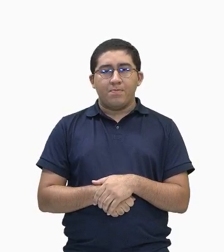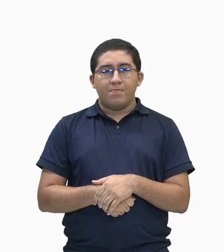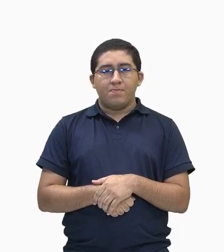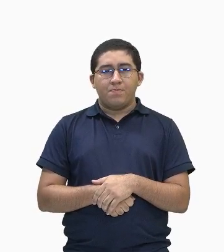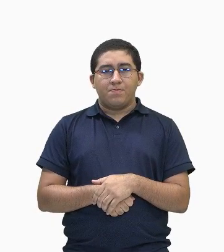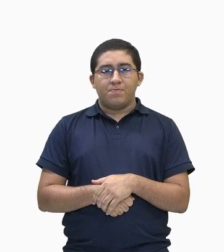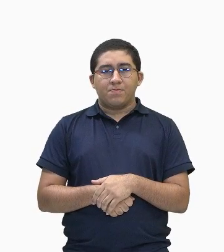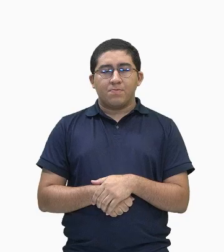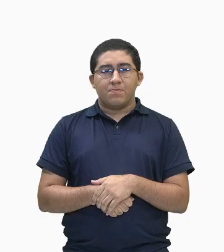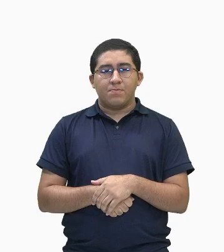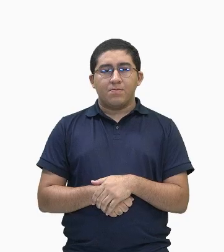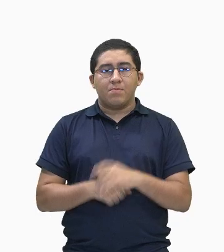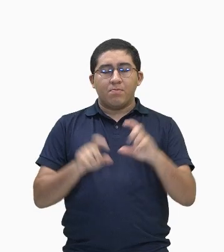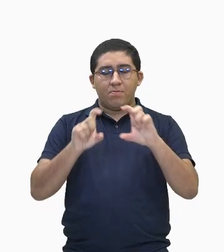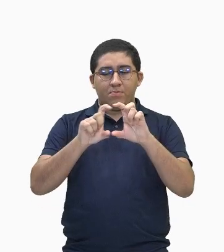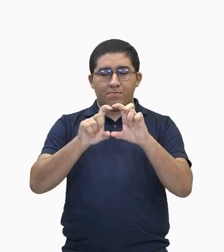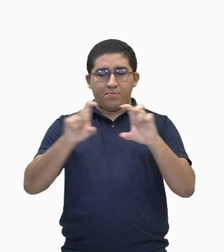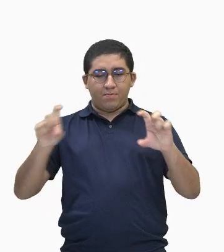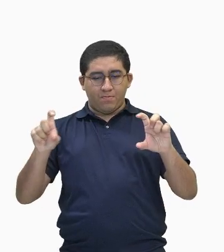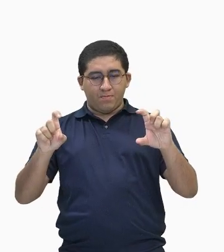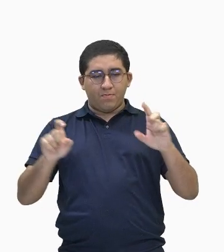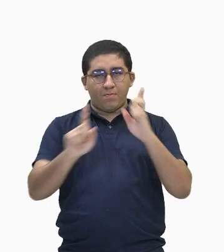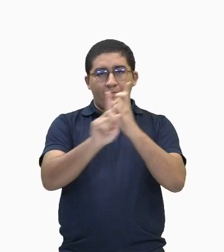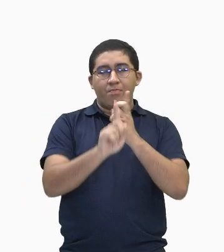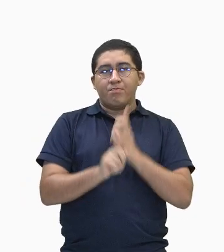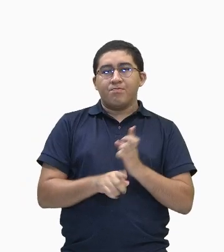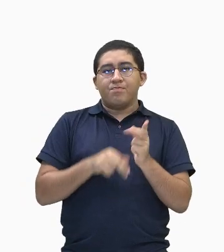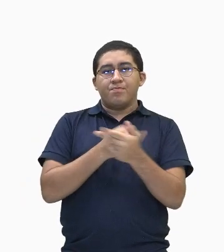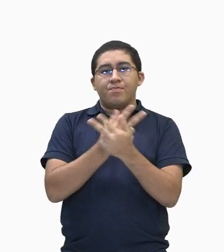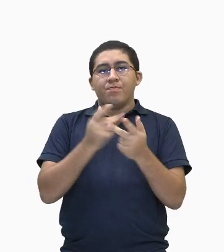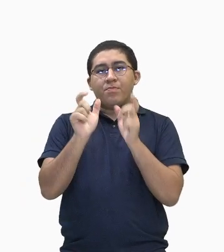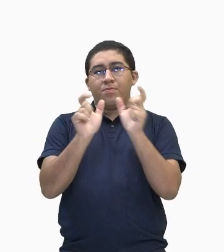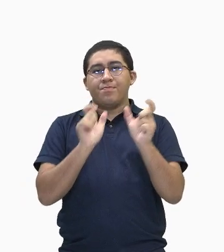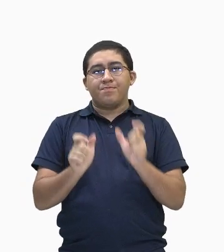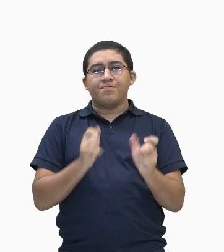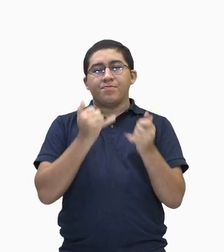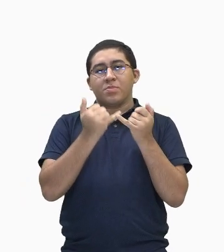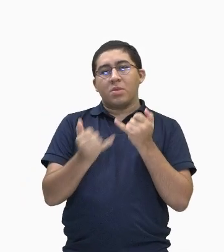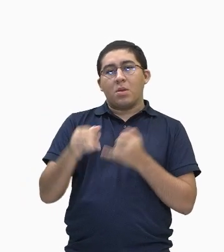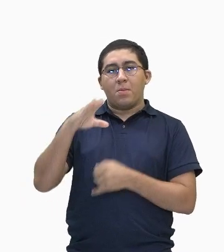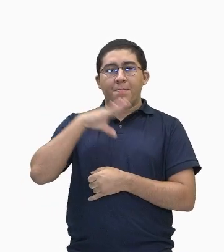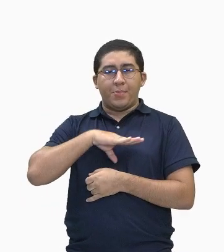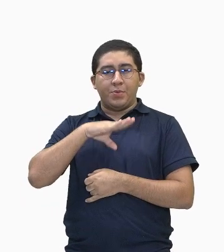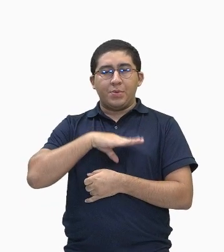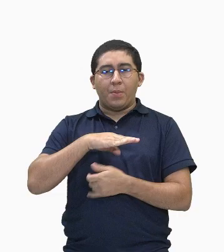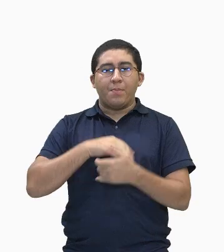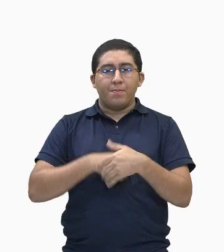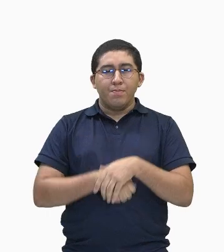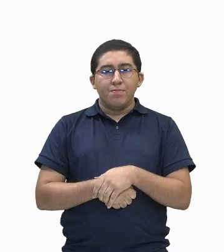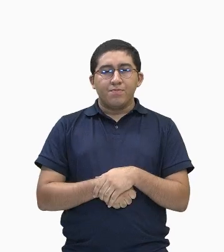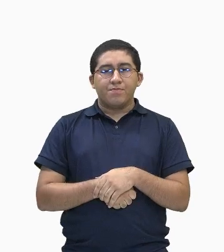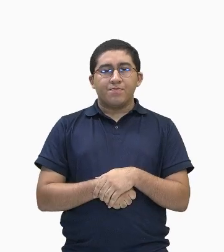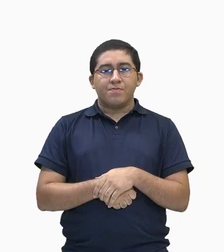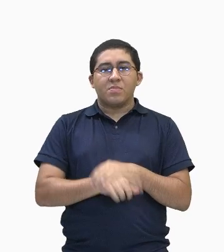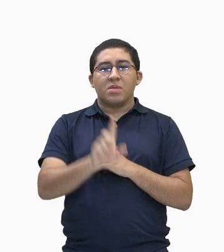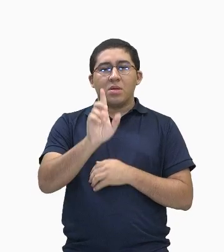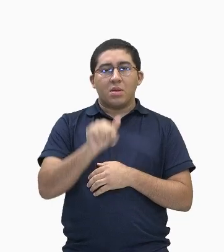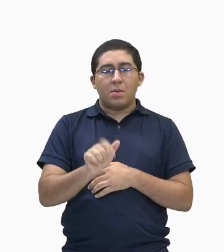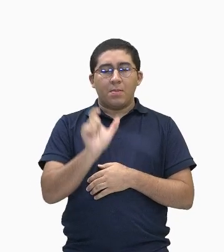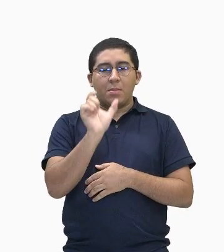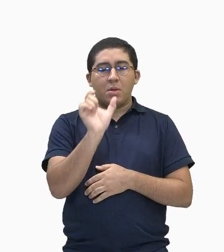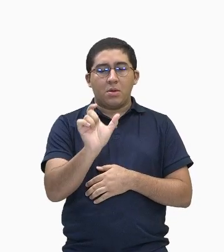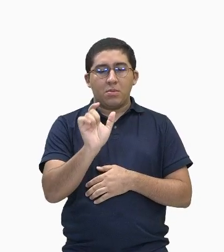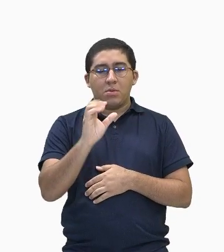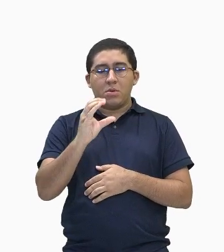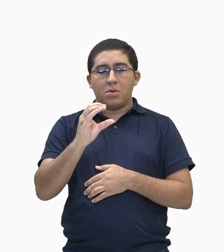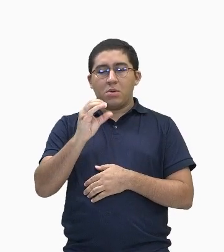aqui, nós encontramos várias palavras cognatas. Lembrando que palavras cognatas são palavras que estão em